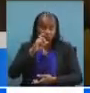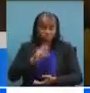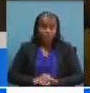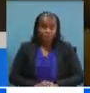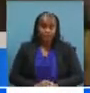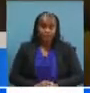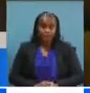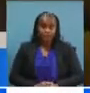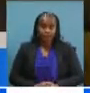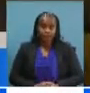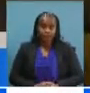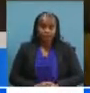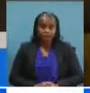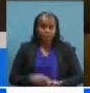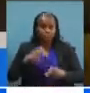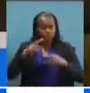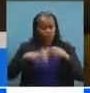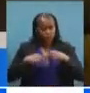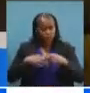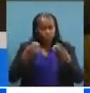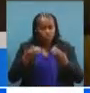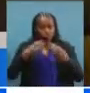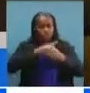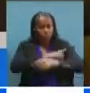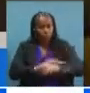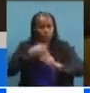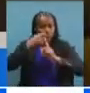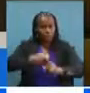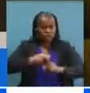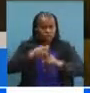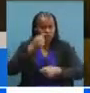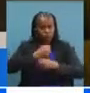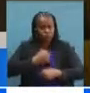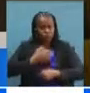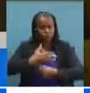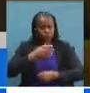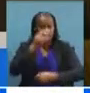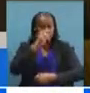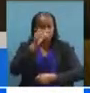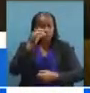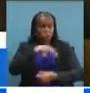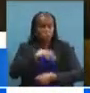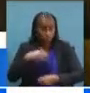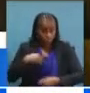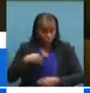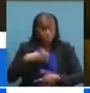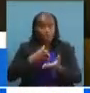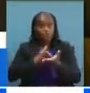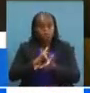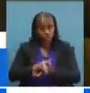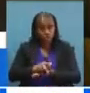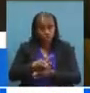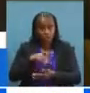constitui em fonte de felicidade políticos e profissionais de saúde para continuar e em reforçar